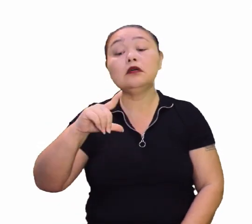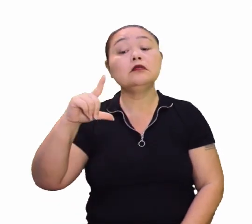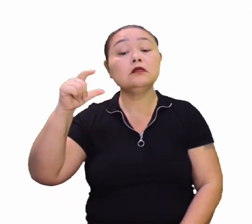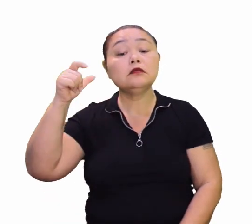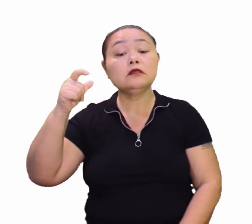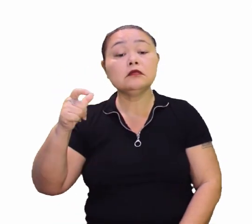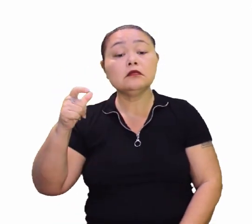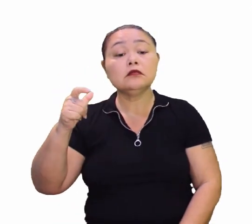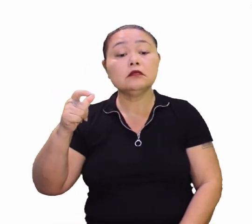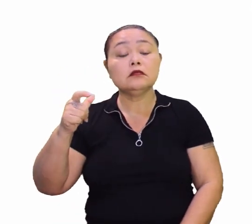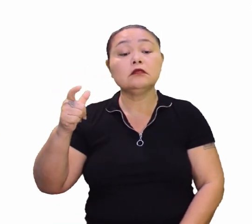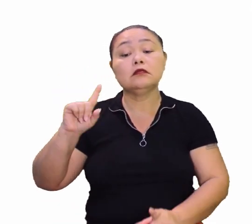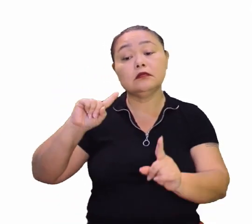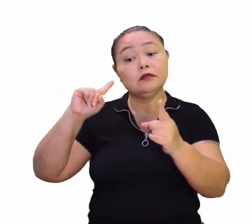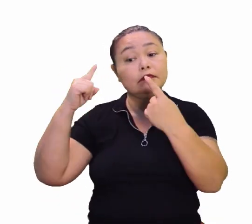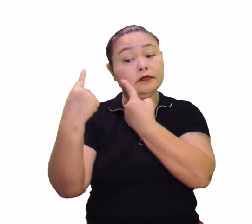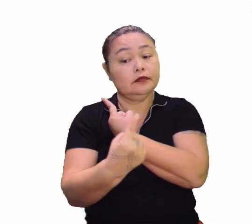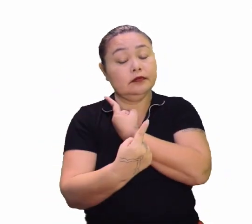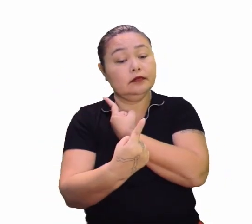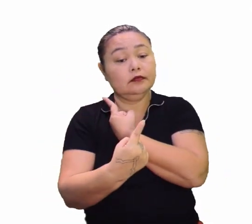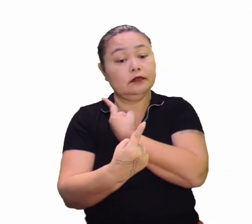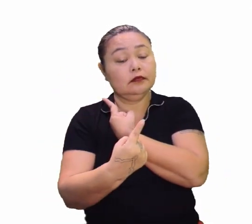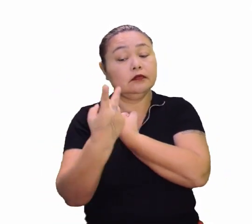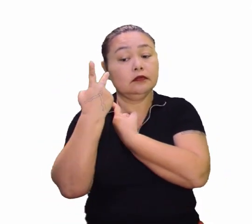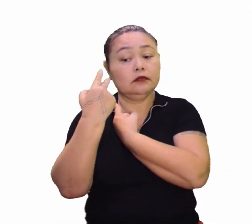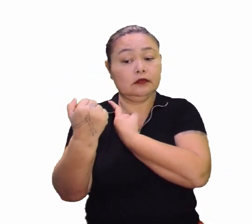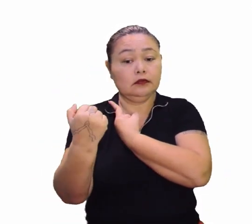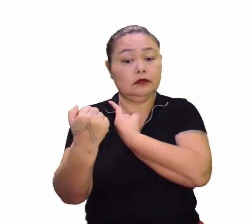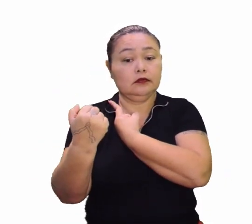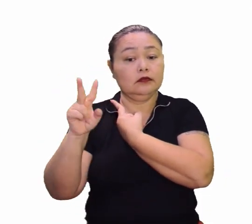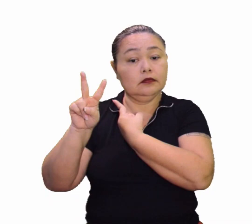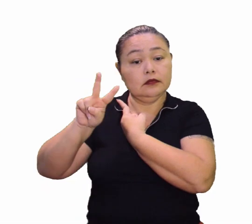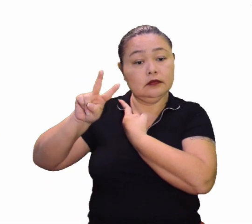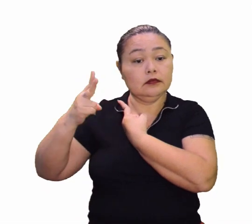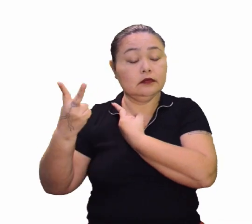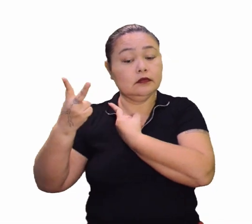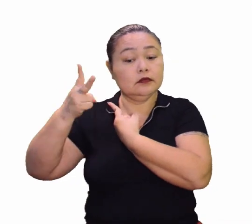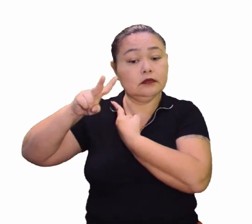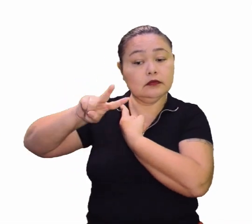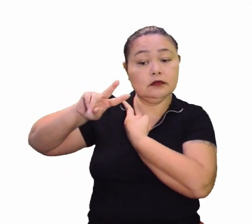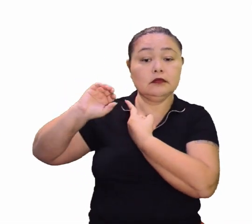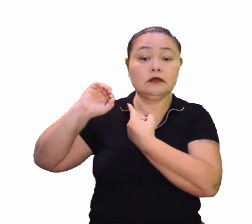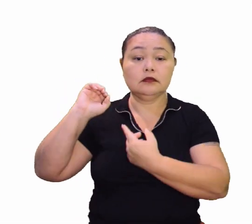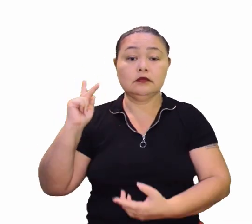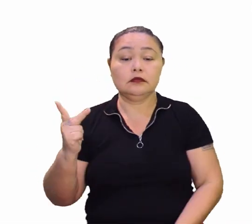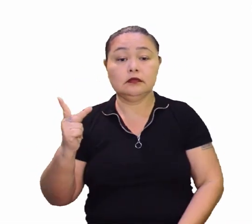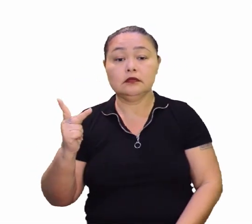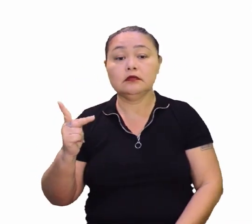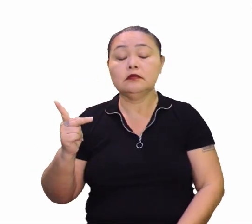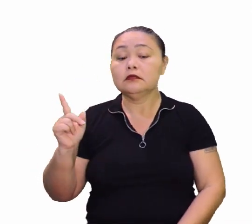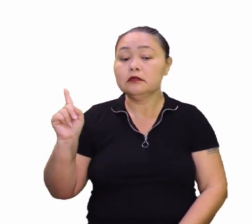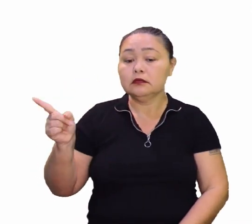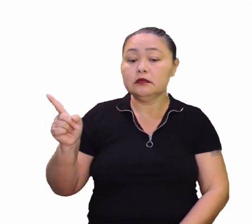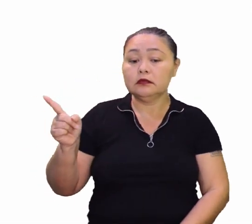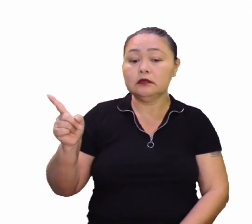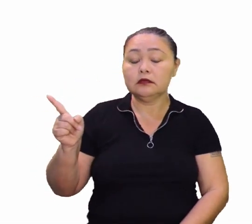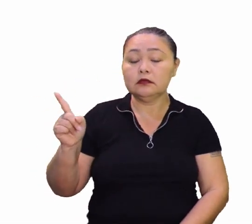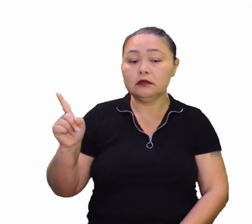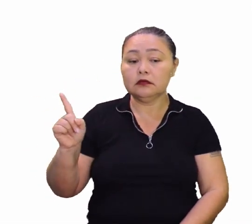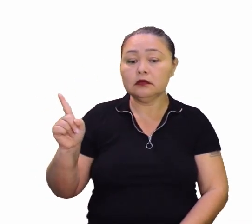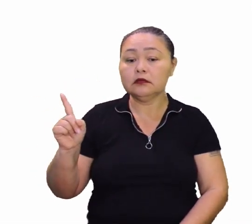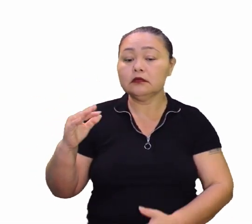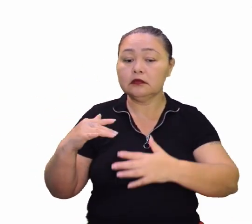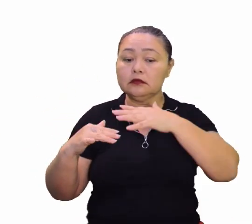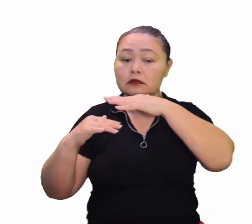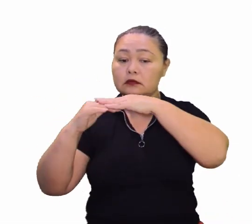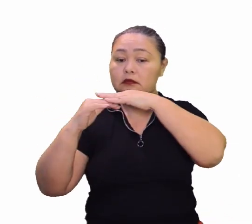onde está o ar frio na situação normal. Exato. Ok? Então, aqui ele já é